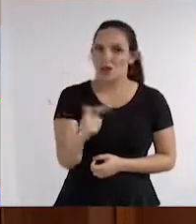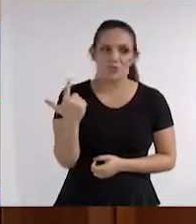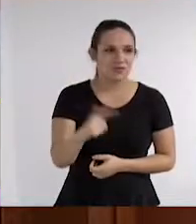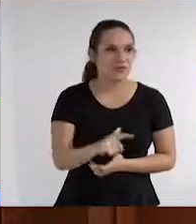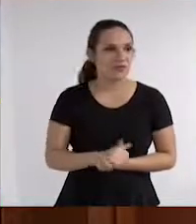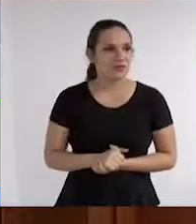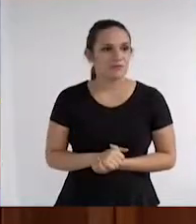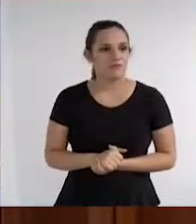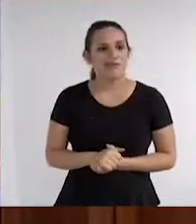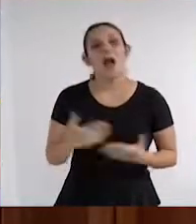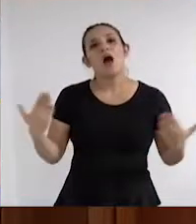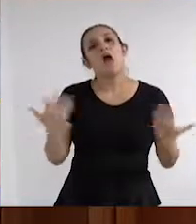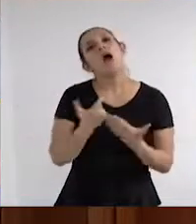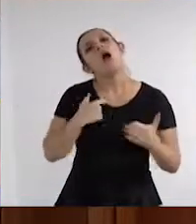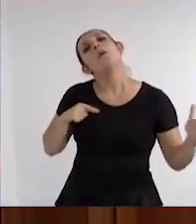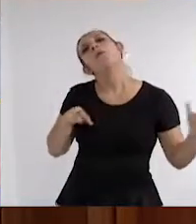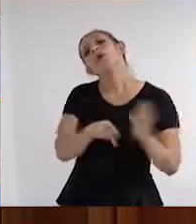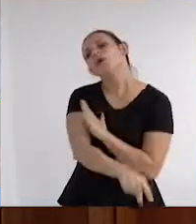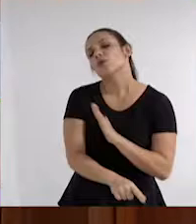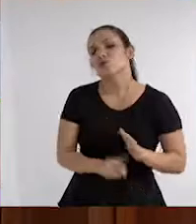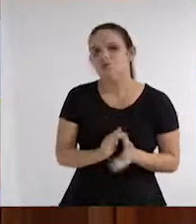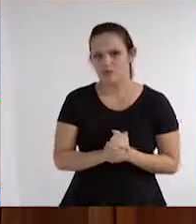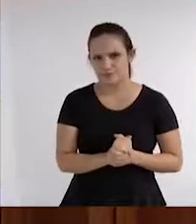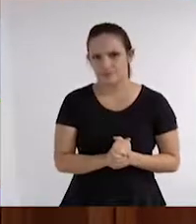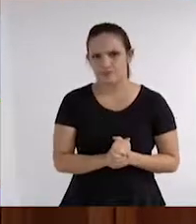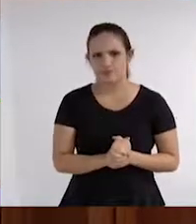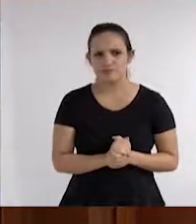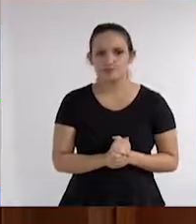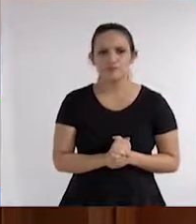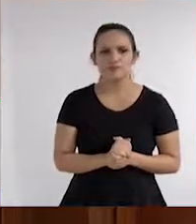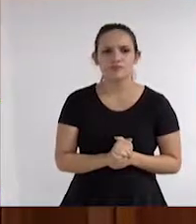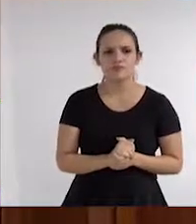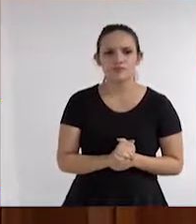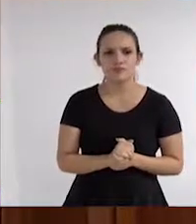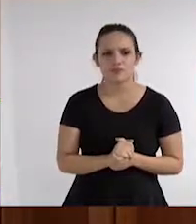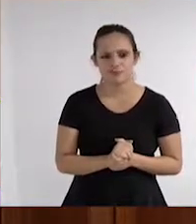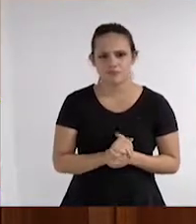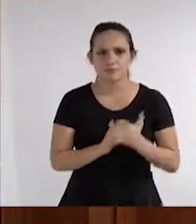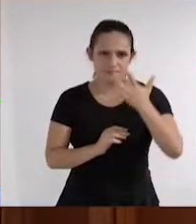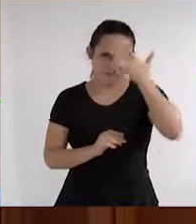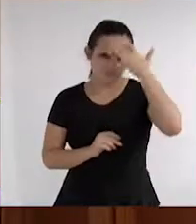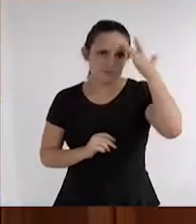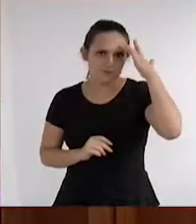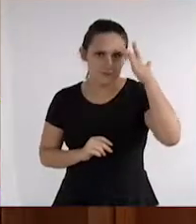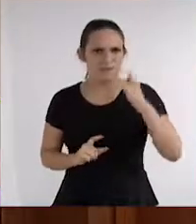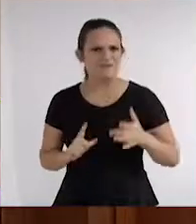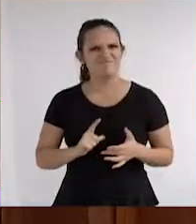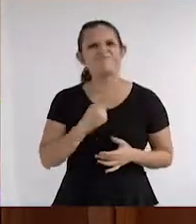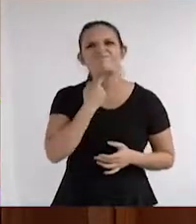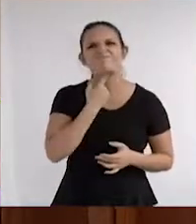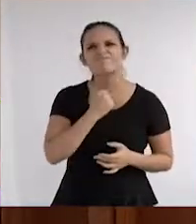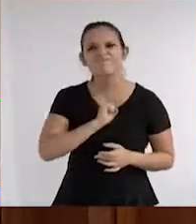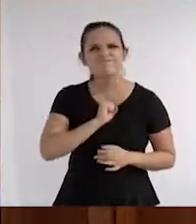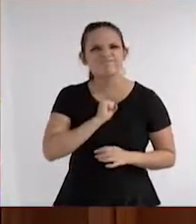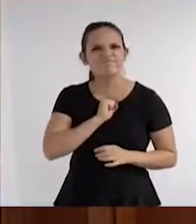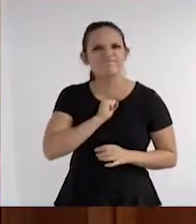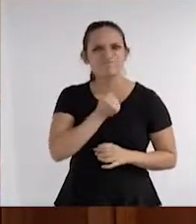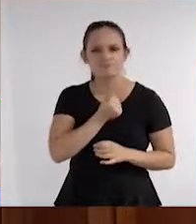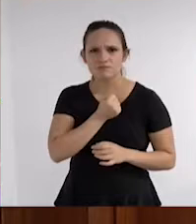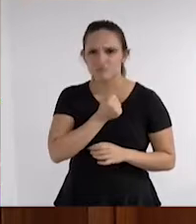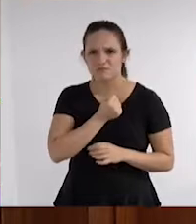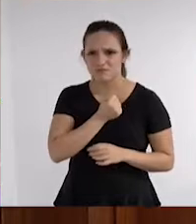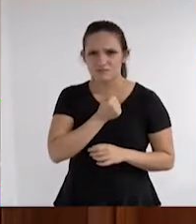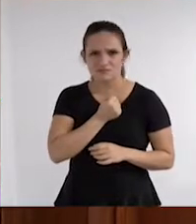Porque é a pergunta mais simples desse processo inteiro, aqueles que estão carregados, motivados com esse ódio, não